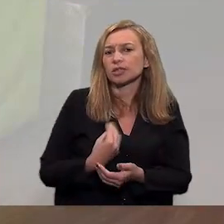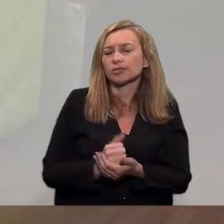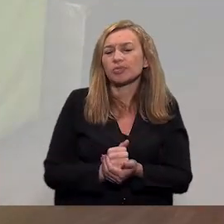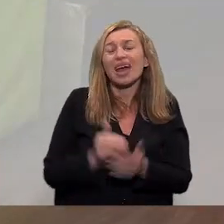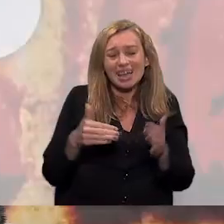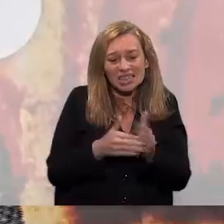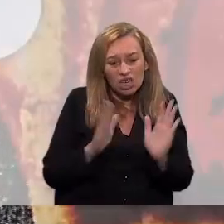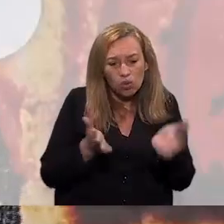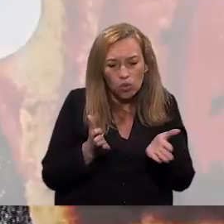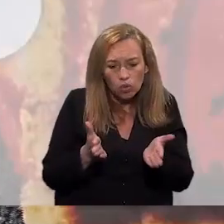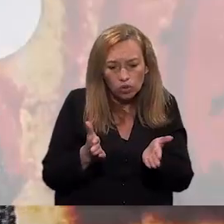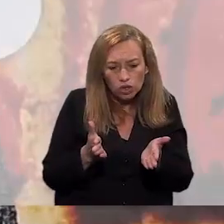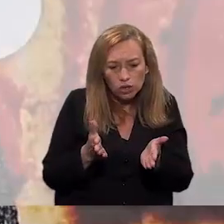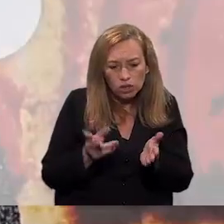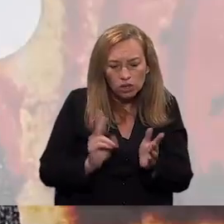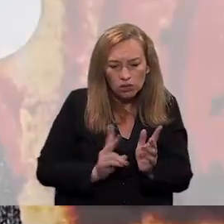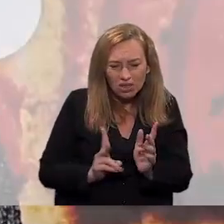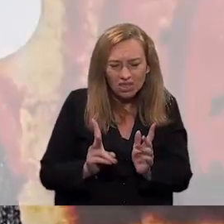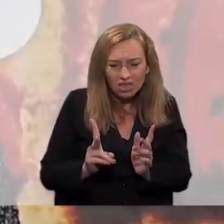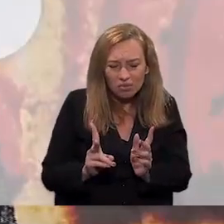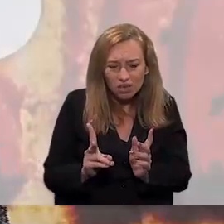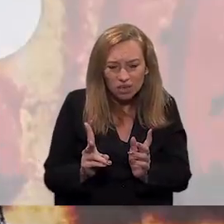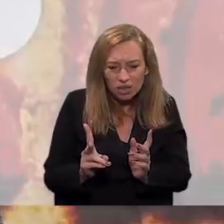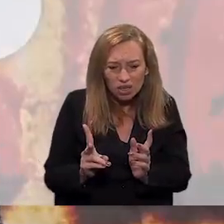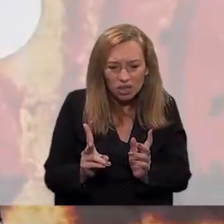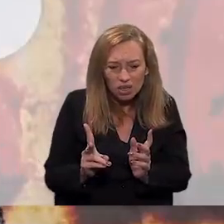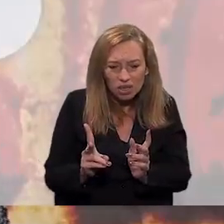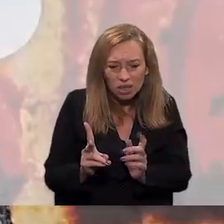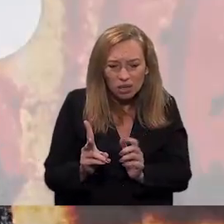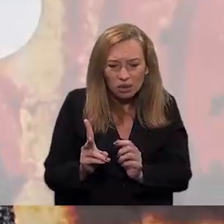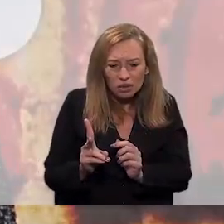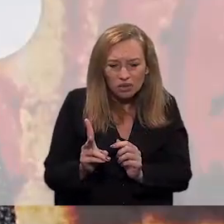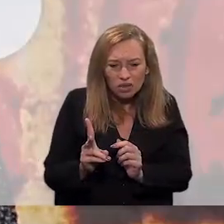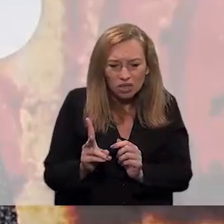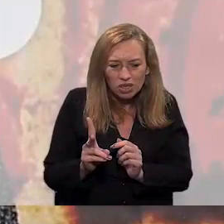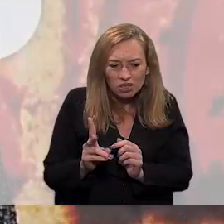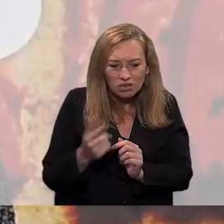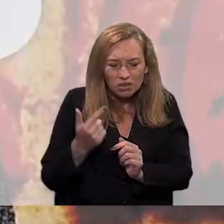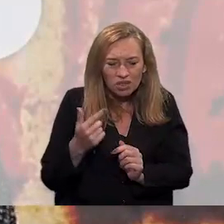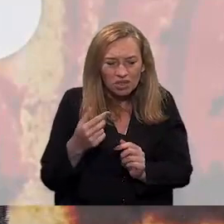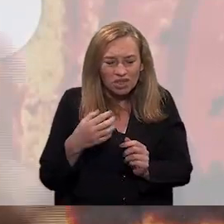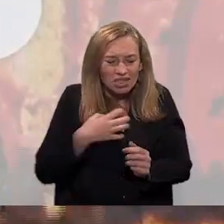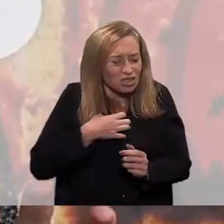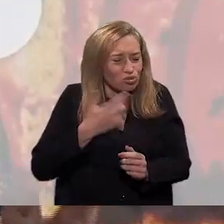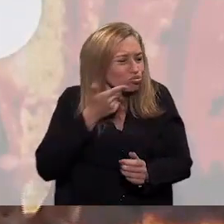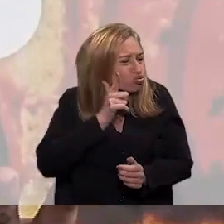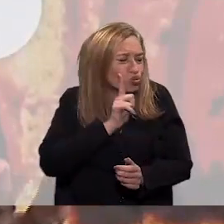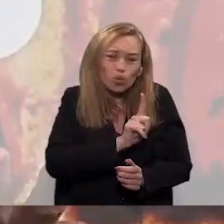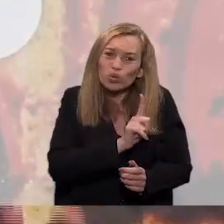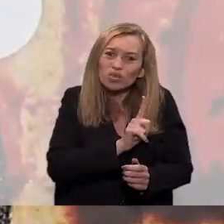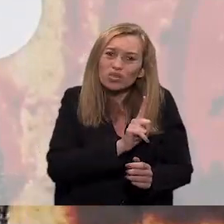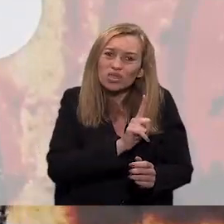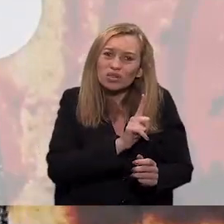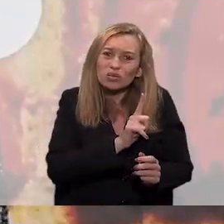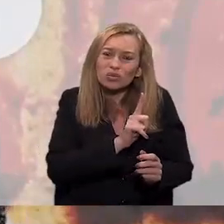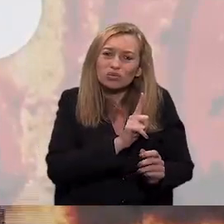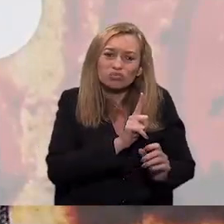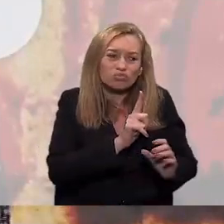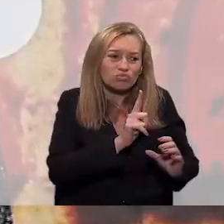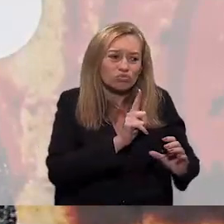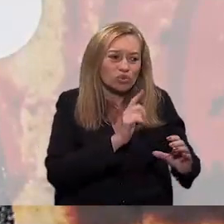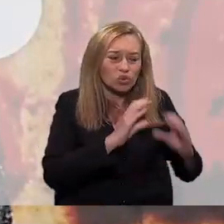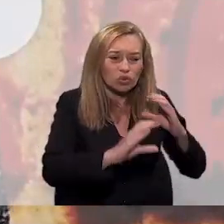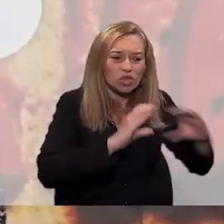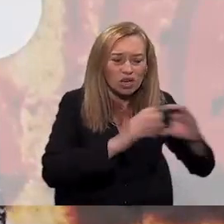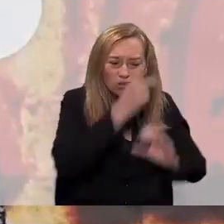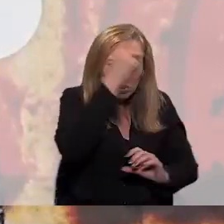até hoje, eu sempre tenho comigo uma sensação de que eu não consigo me relacionar bem com as pessoas por